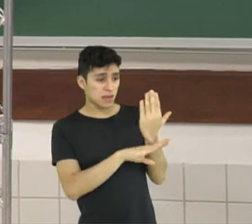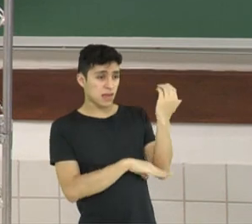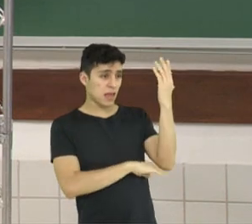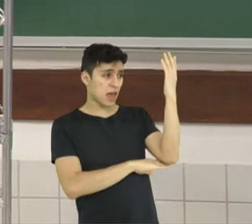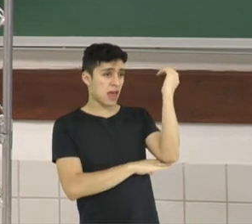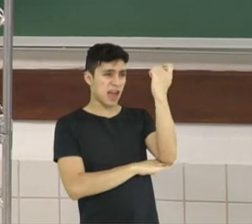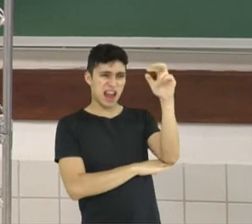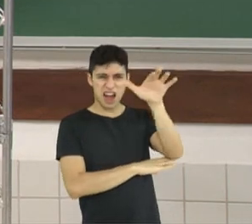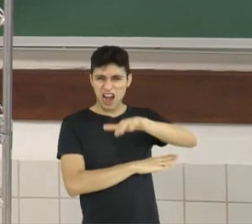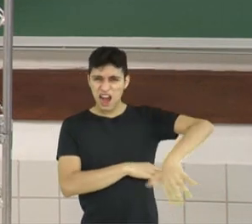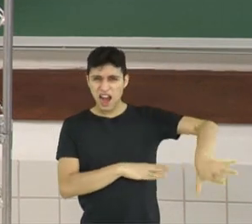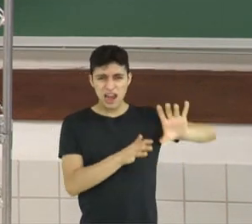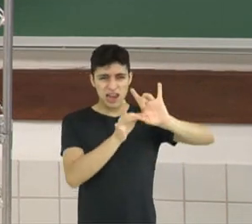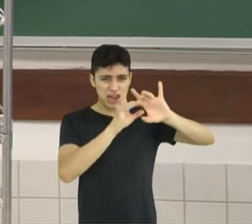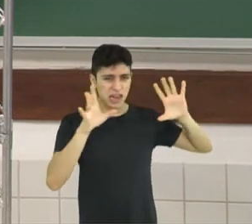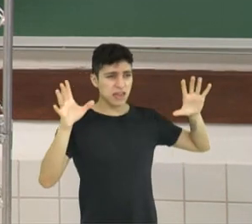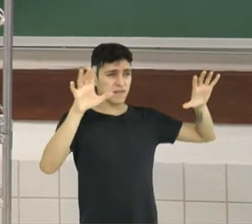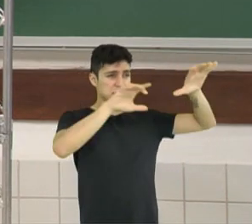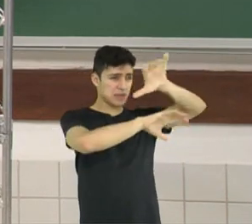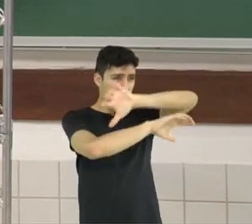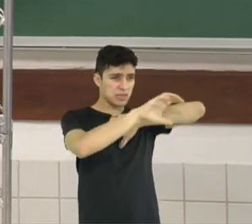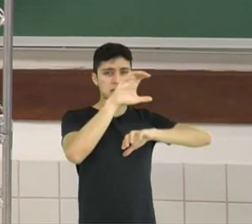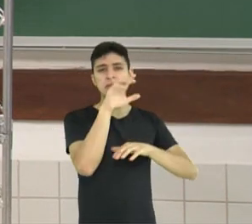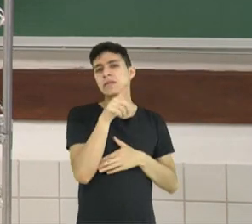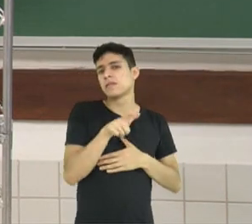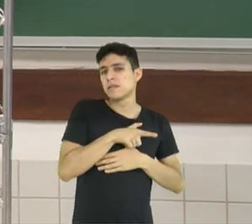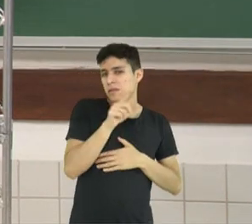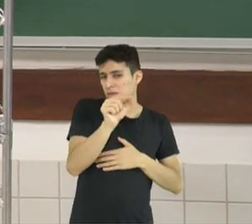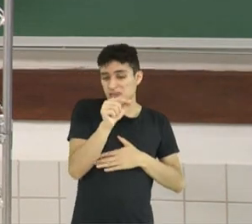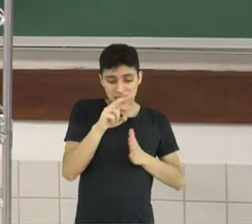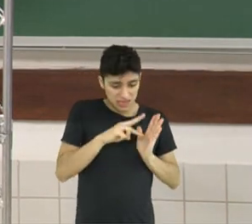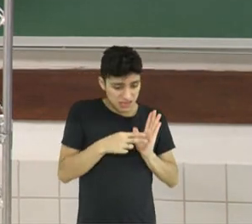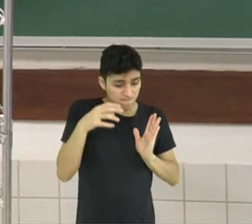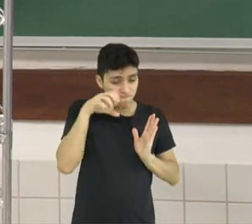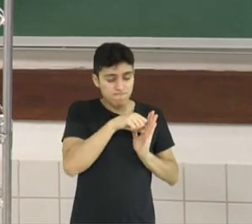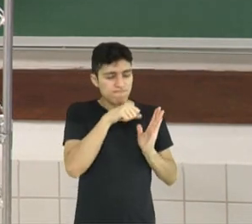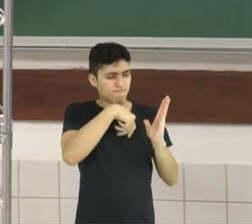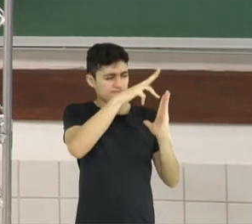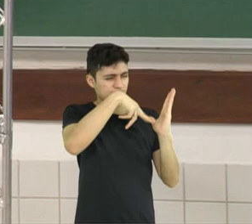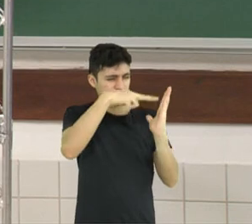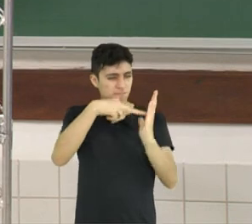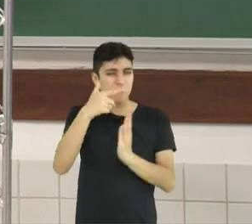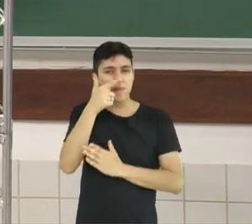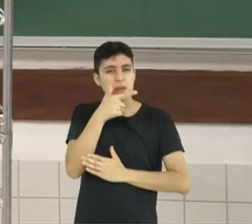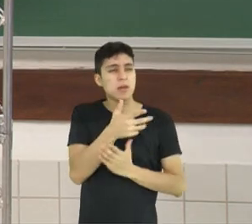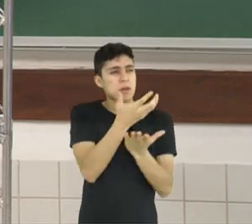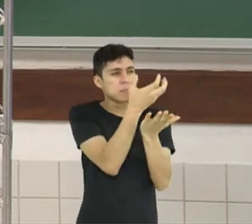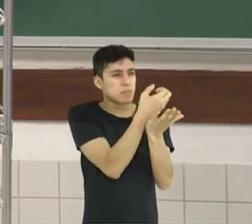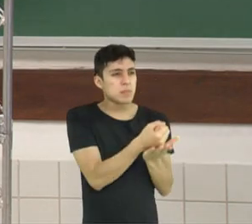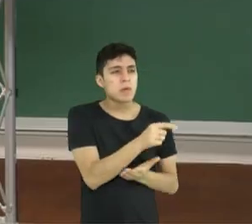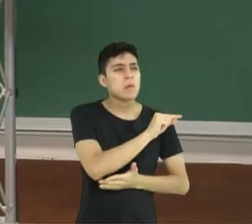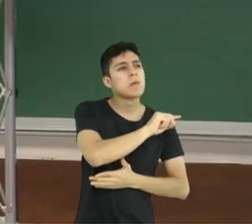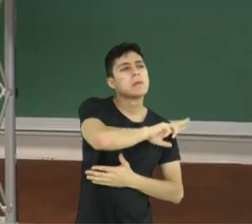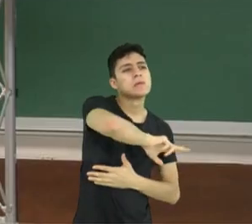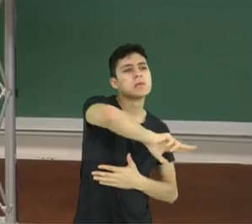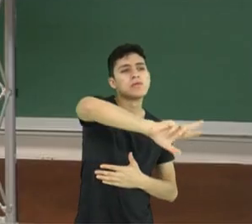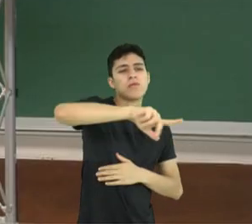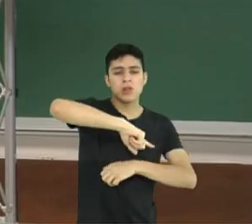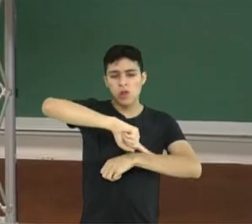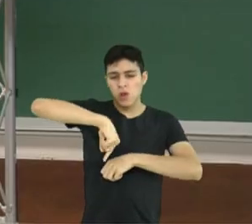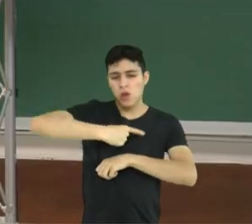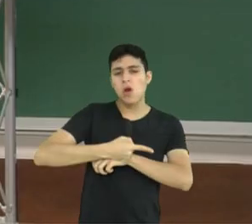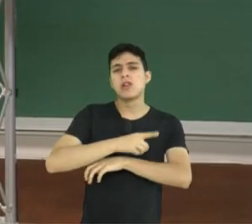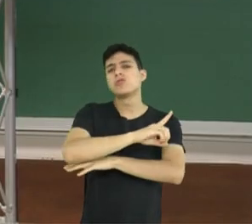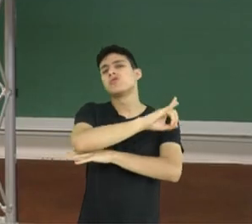no o livro no ar livre às vezes tem uma nuvem que passa tudo então você tem que pintar rápido para retratar as diferentes